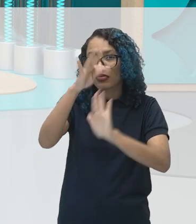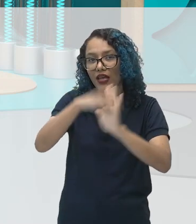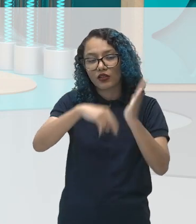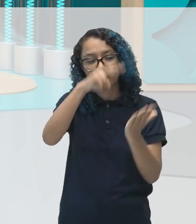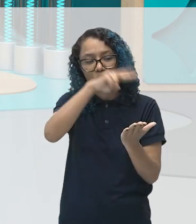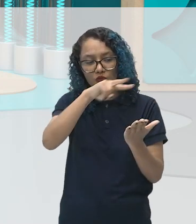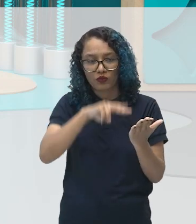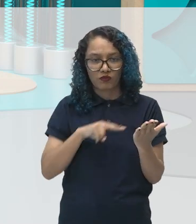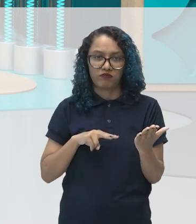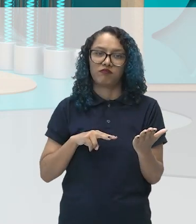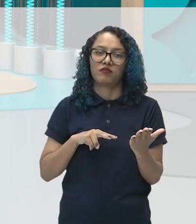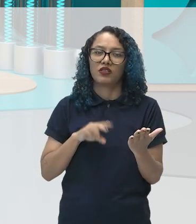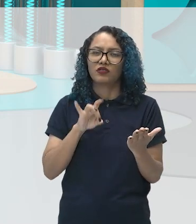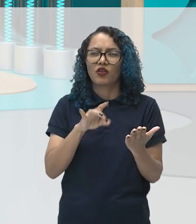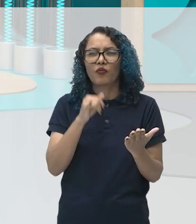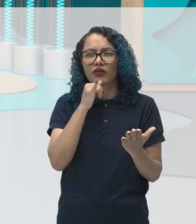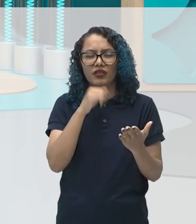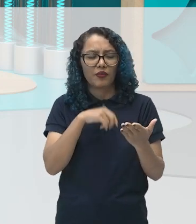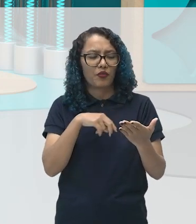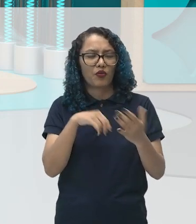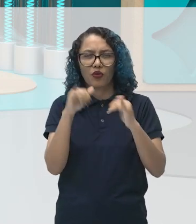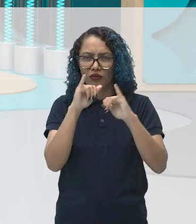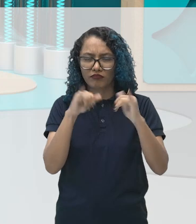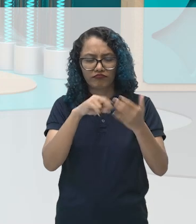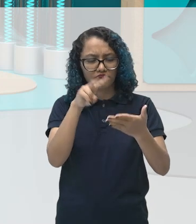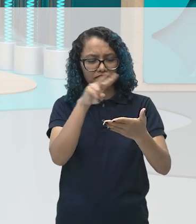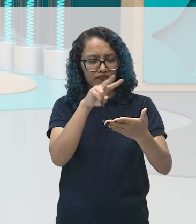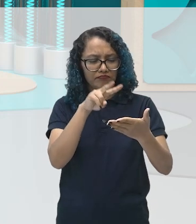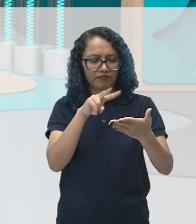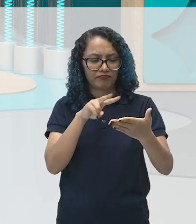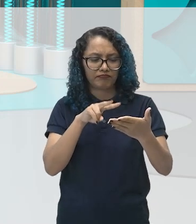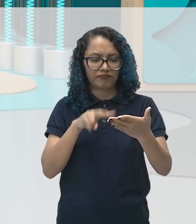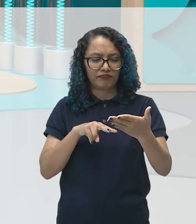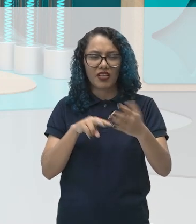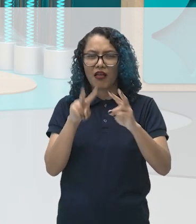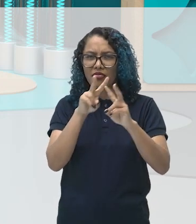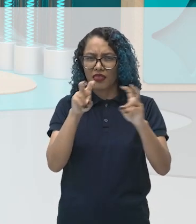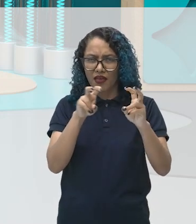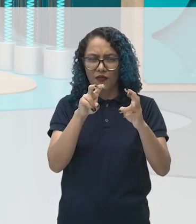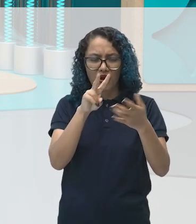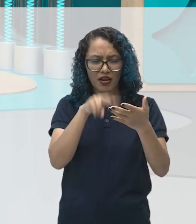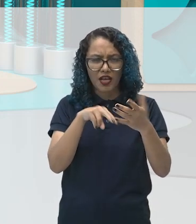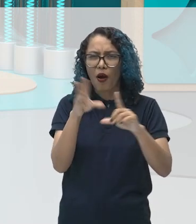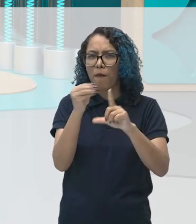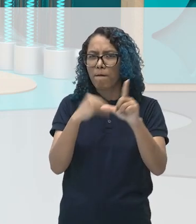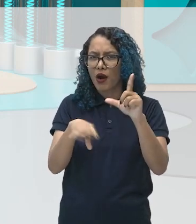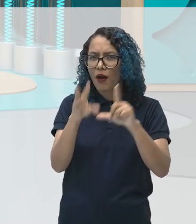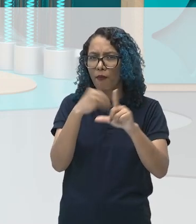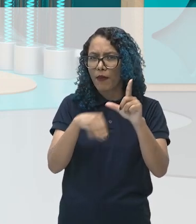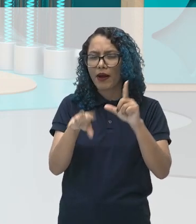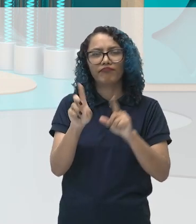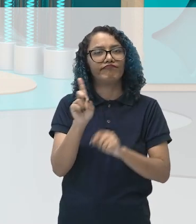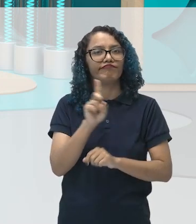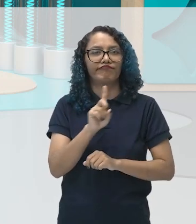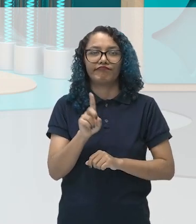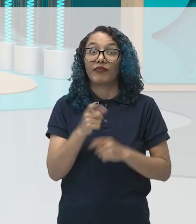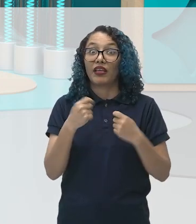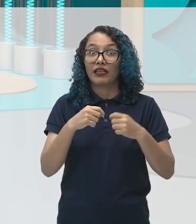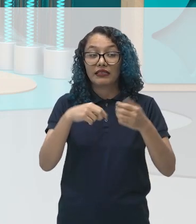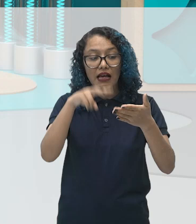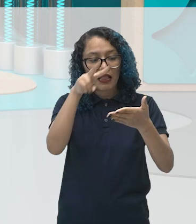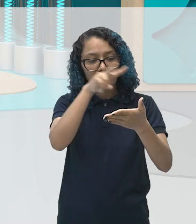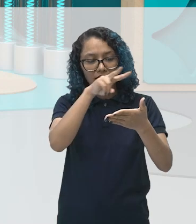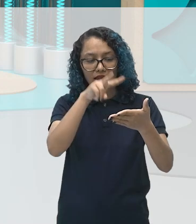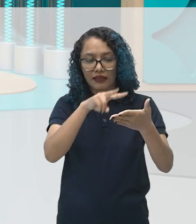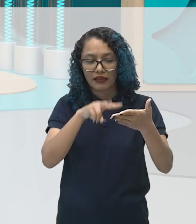texto. Não é só, opa, li a notícia, li ali o título, vou compartilhar. Não. Precisa ler